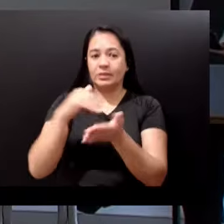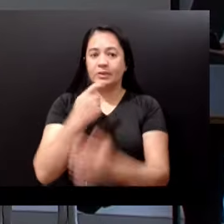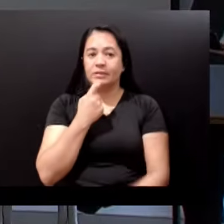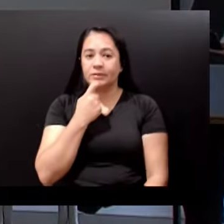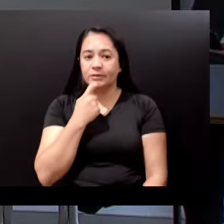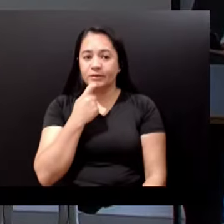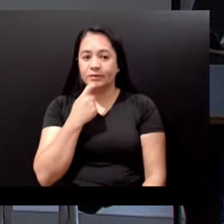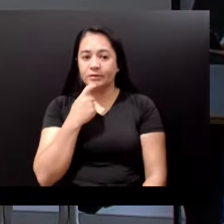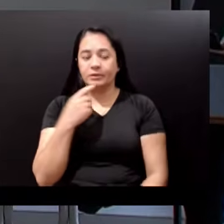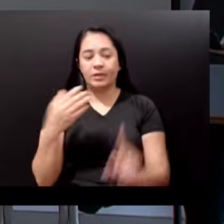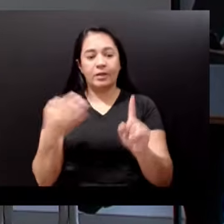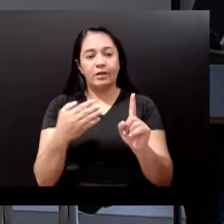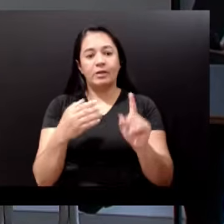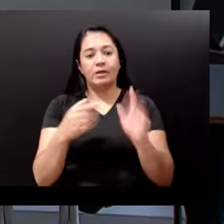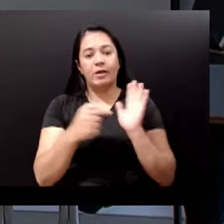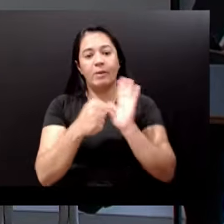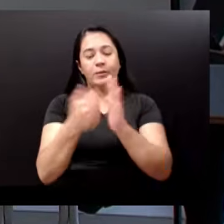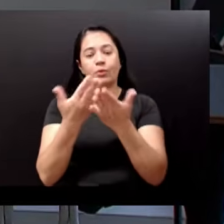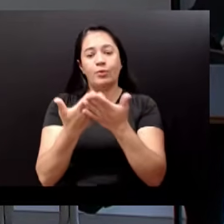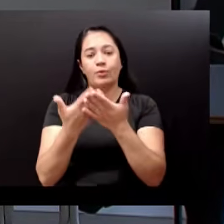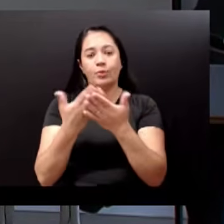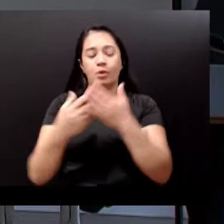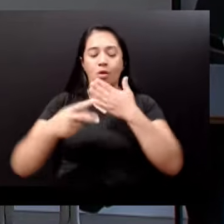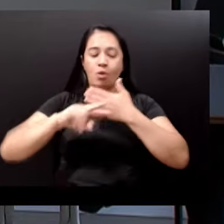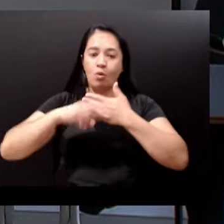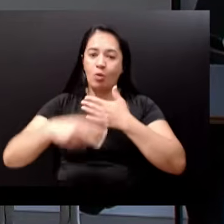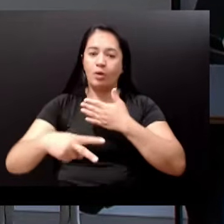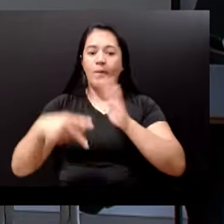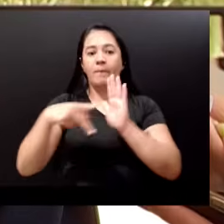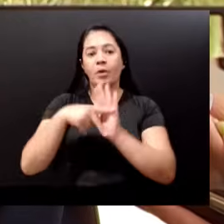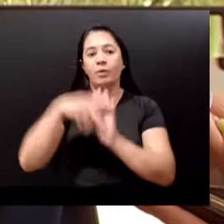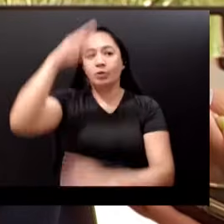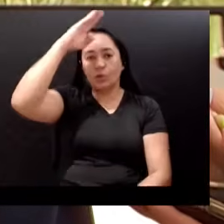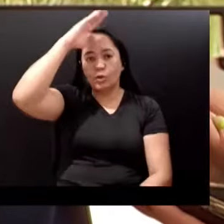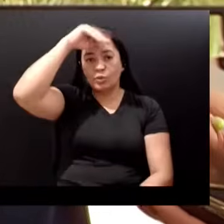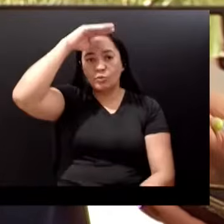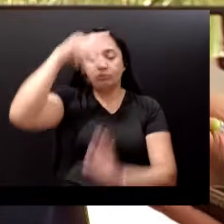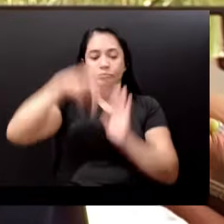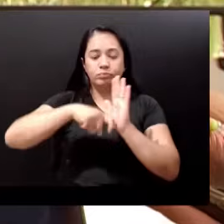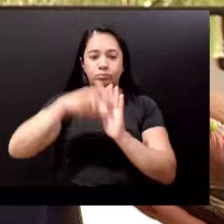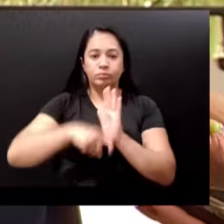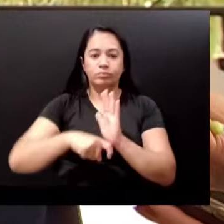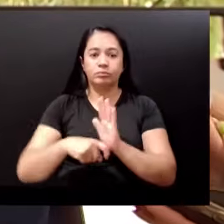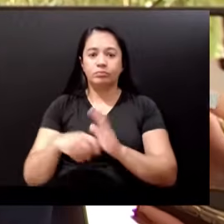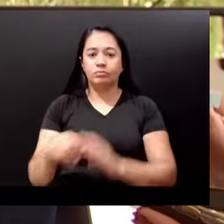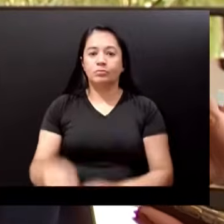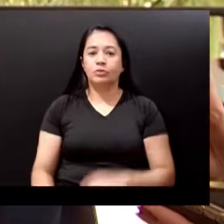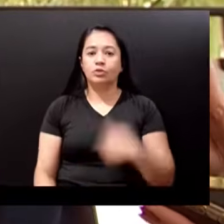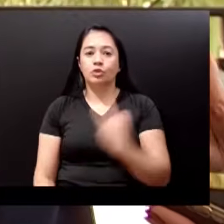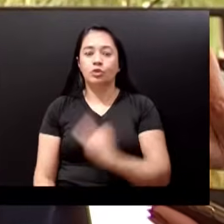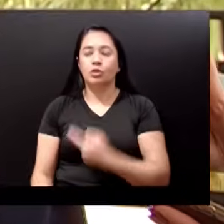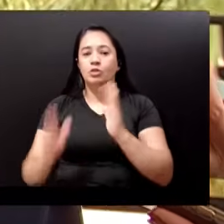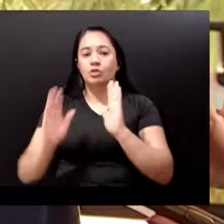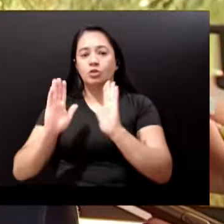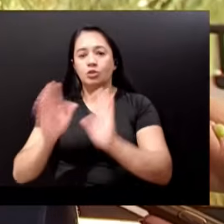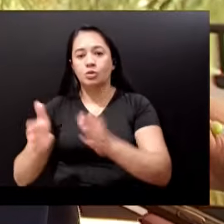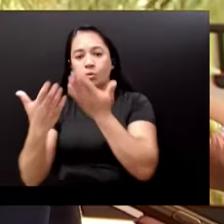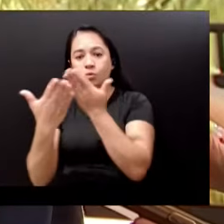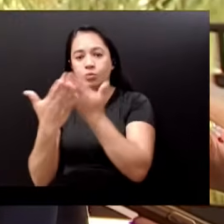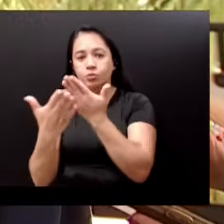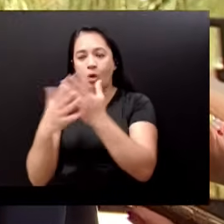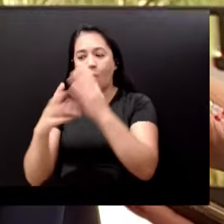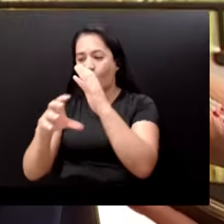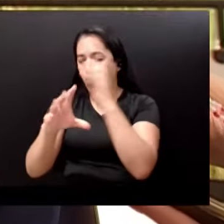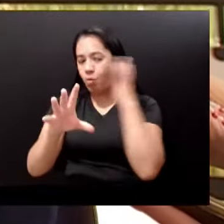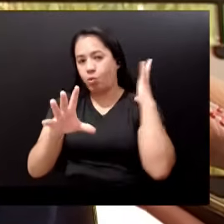um estudo sobre os impactos do tarifaço para a região metropolitana. Fizemos um estudo para o total da região metropolitana e